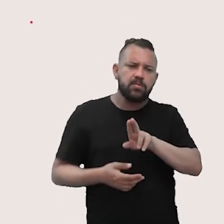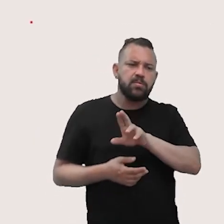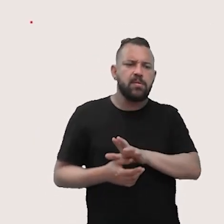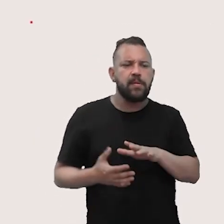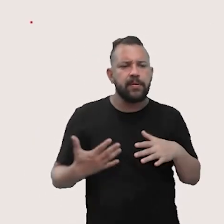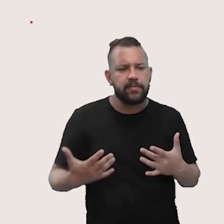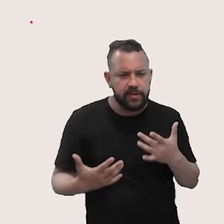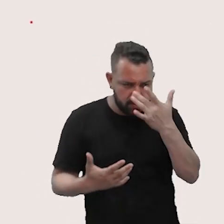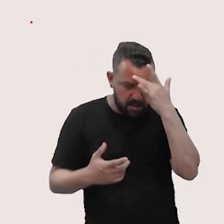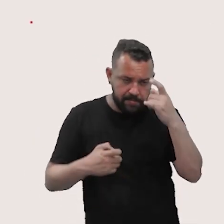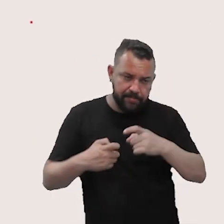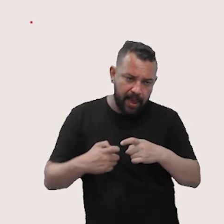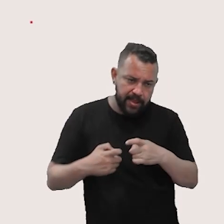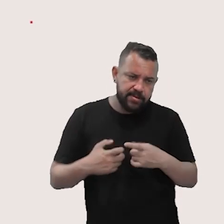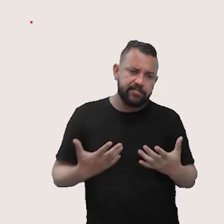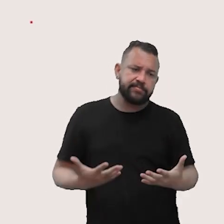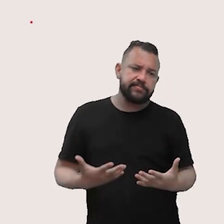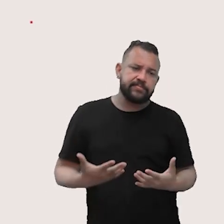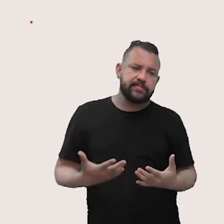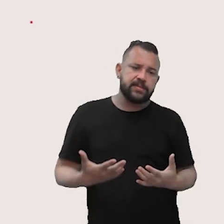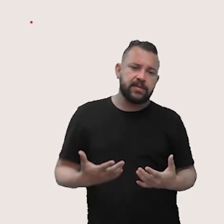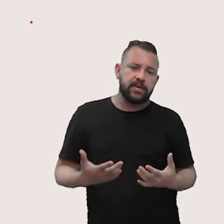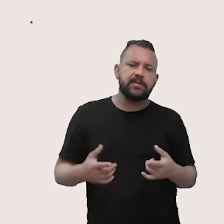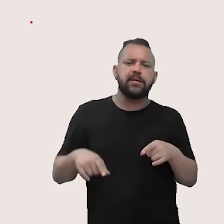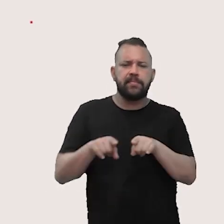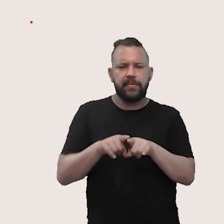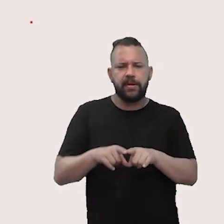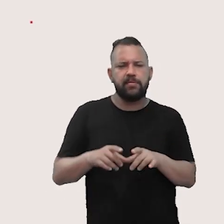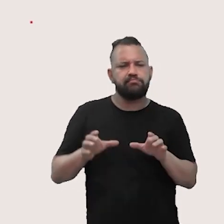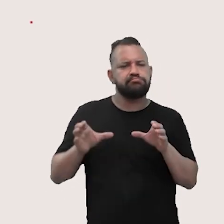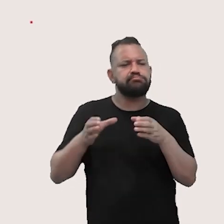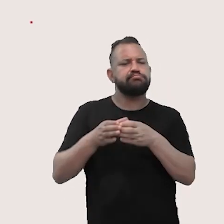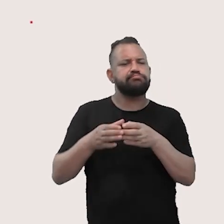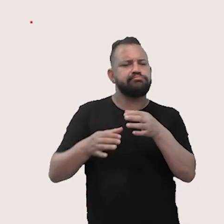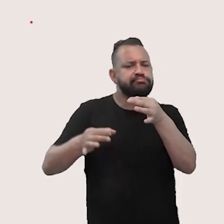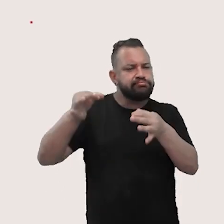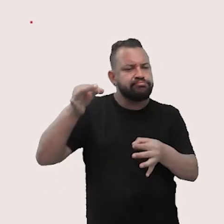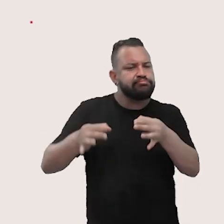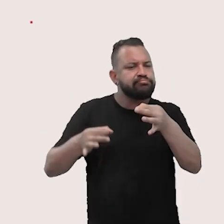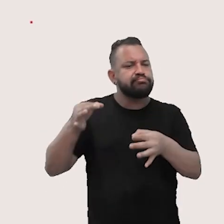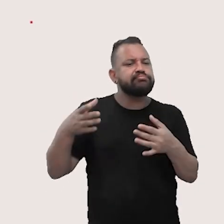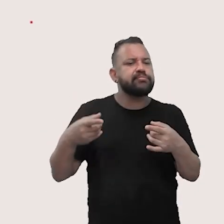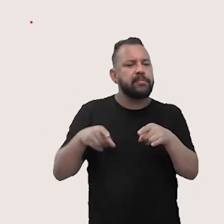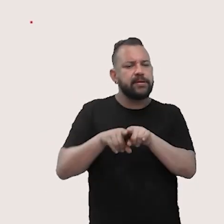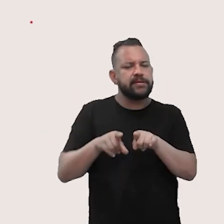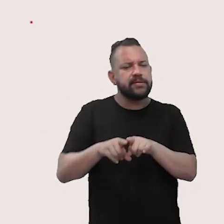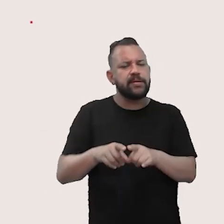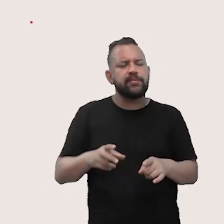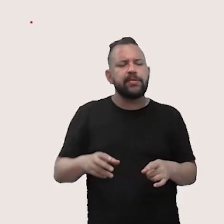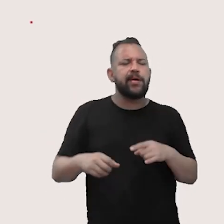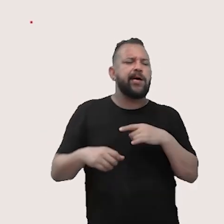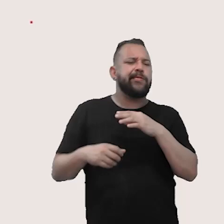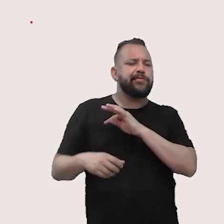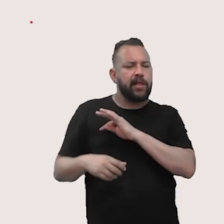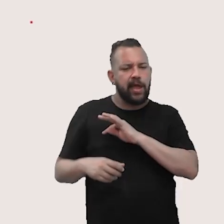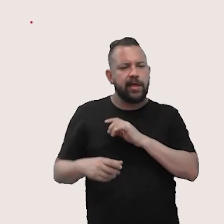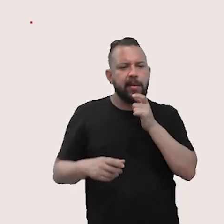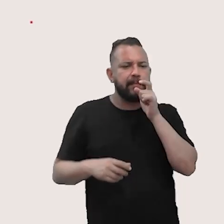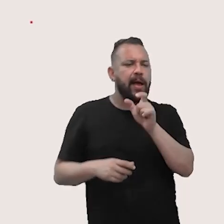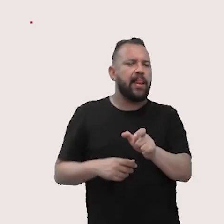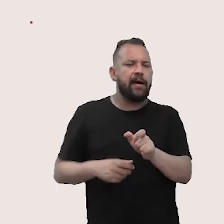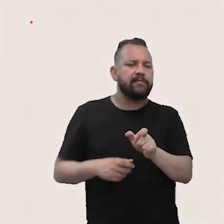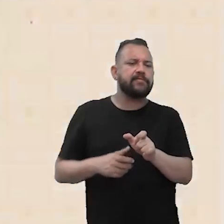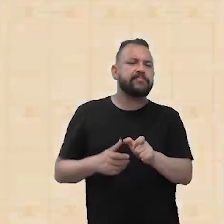médicos, né? O pessoal da área jurídica também se fala muito, né? E muita gente não